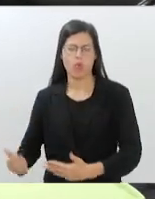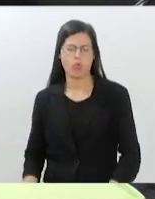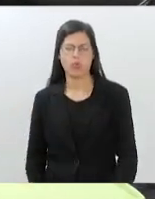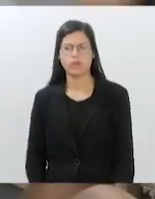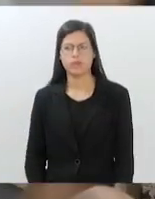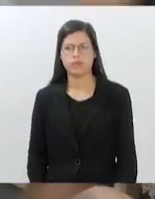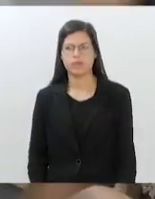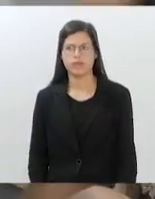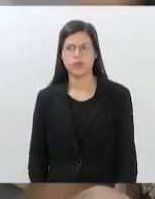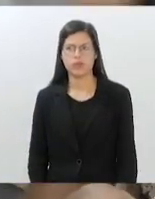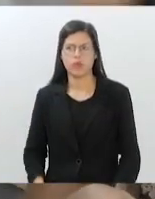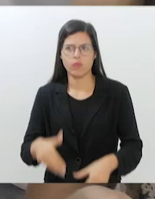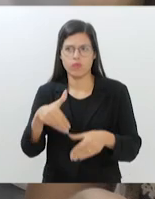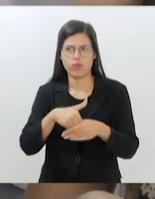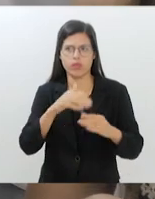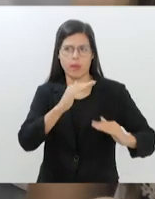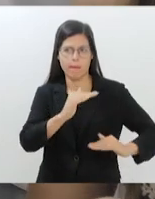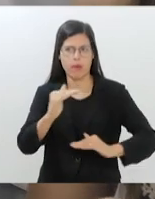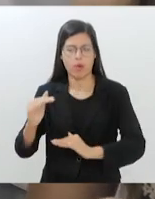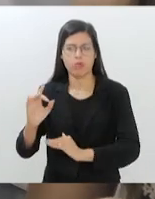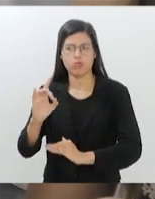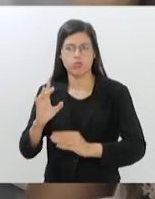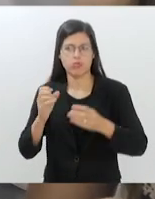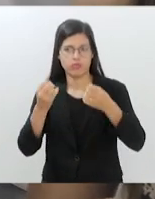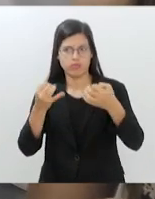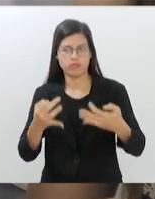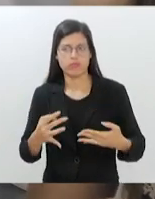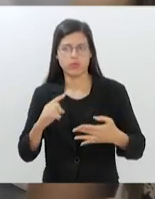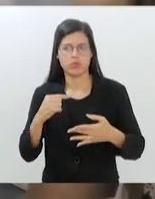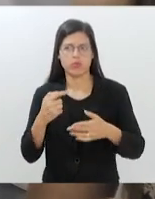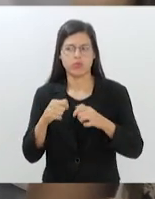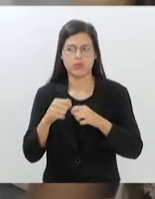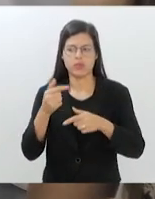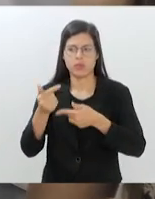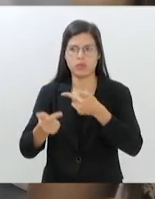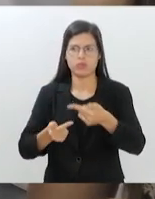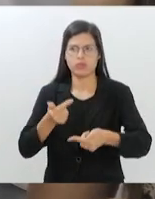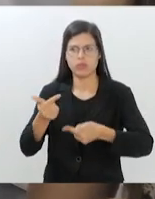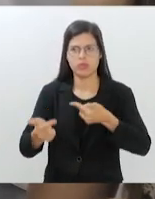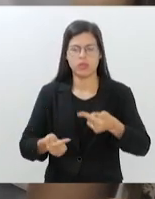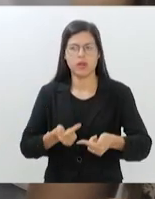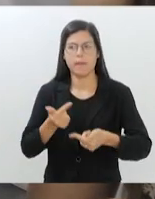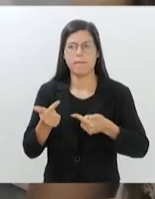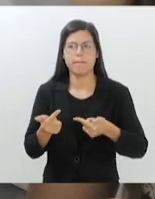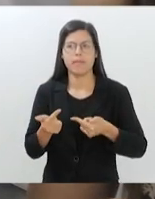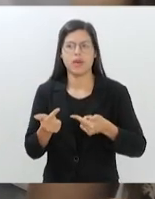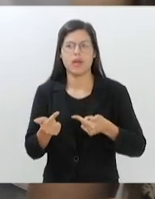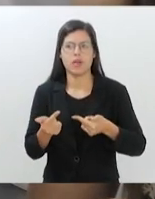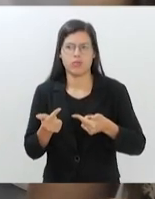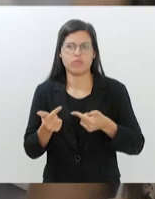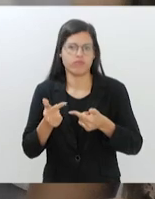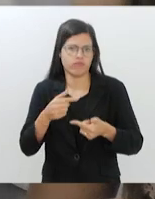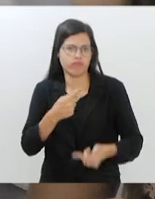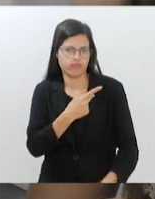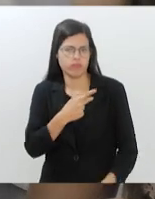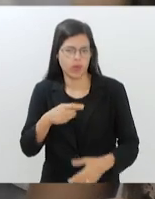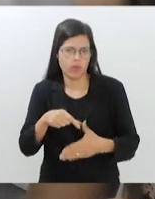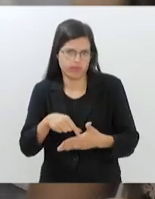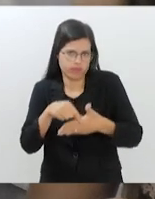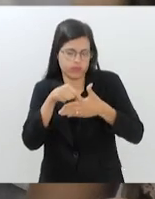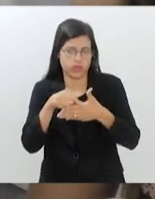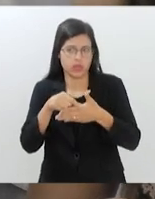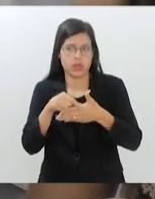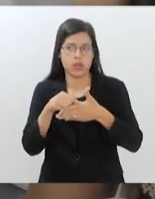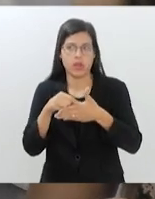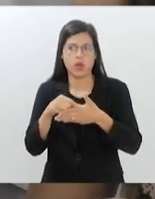vamos votar em bloco e só explicando nós fizemos um trabalho na com da pessoa com deficiência a qual tem a honra de presidir de levantar todos